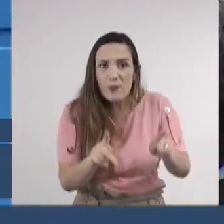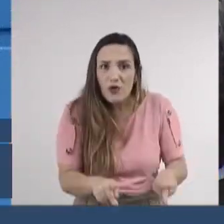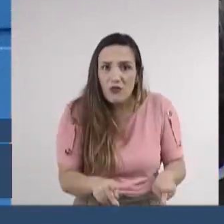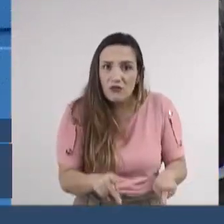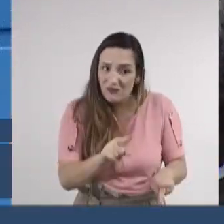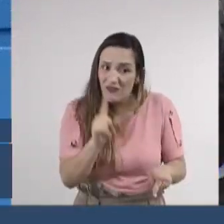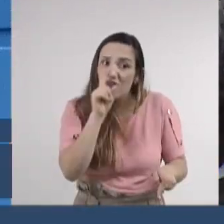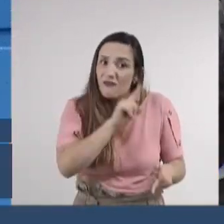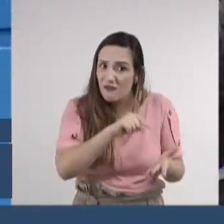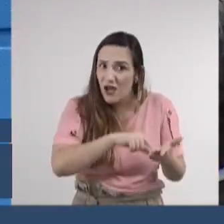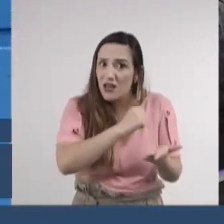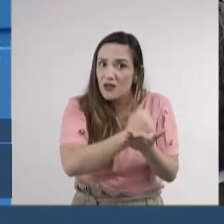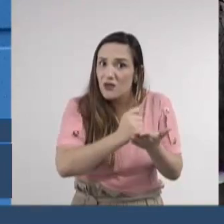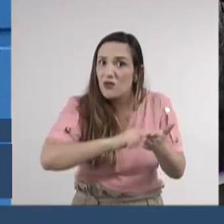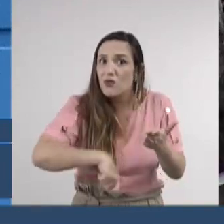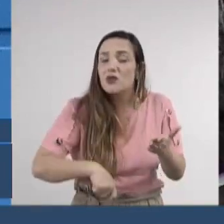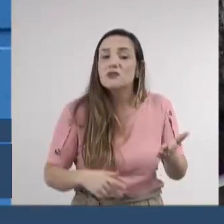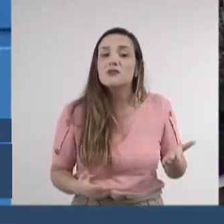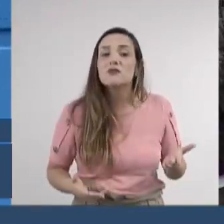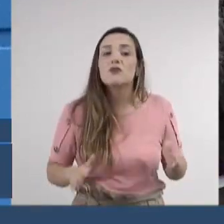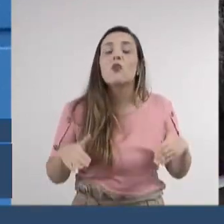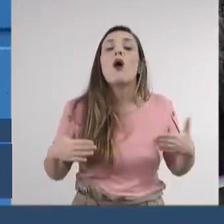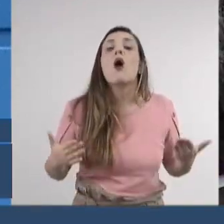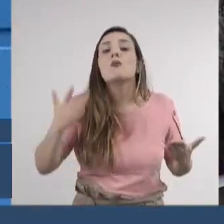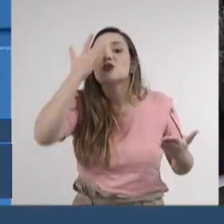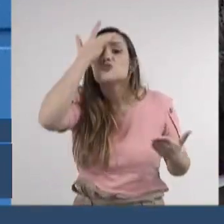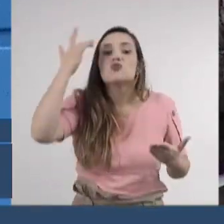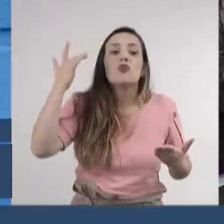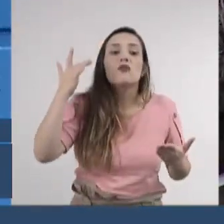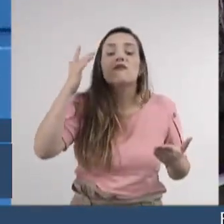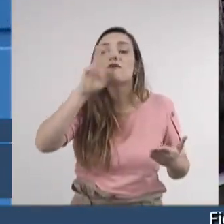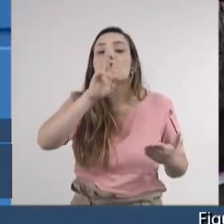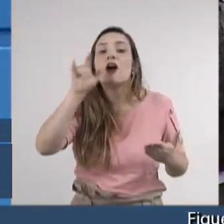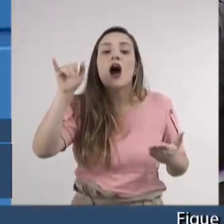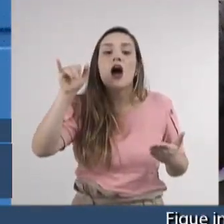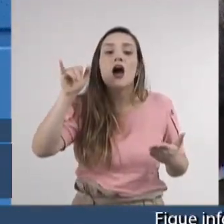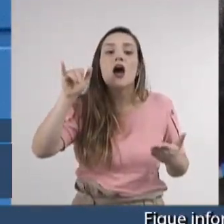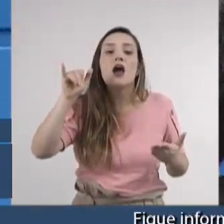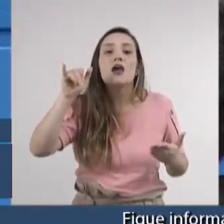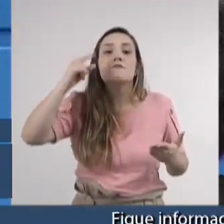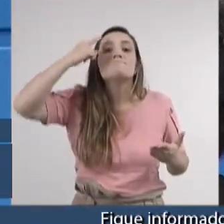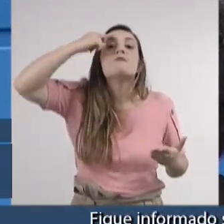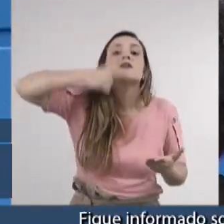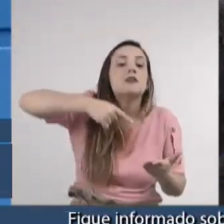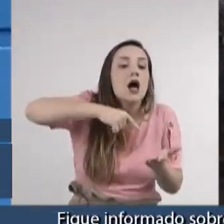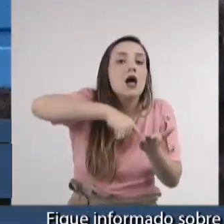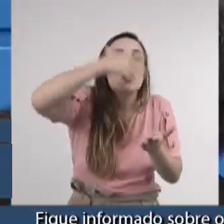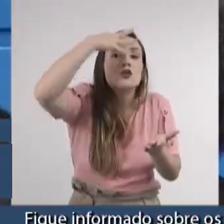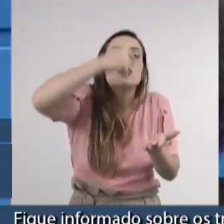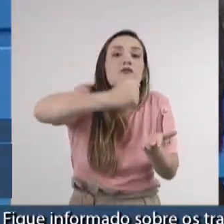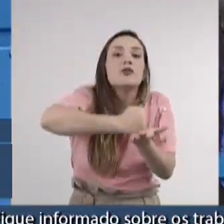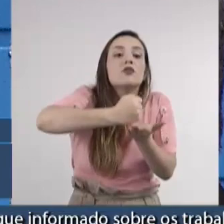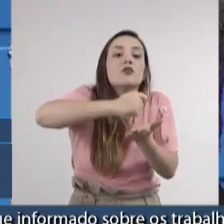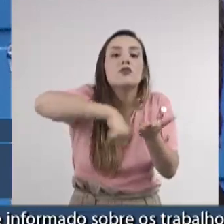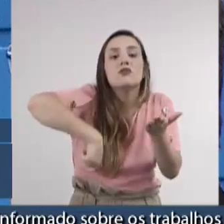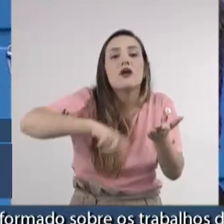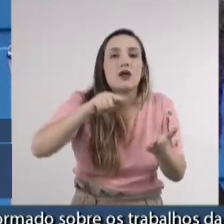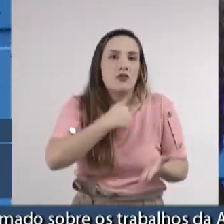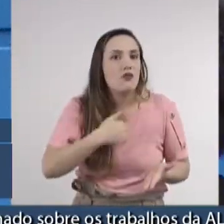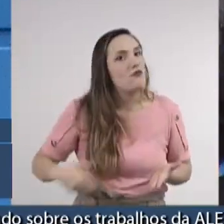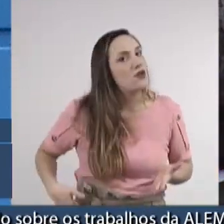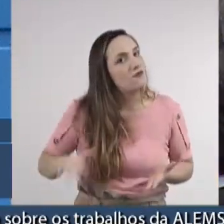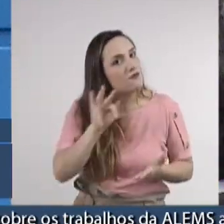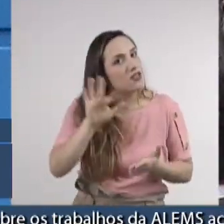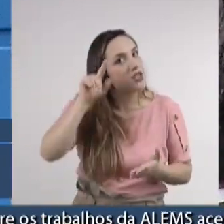população, mas a competência, quem tem competência para fazer alguma coisa é o governo